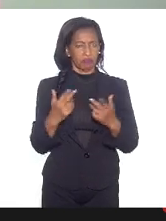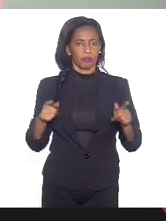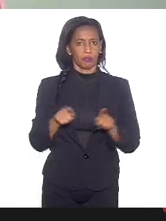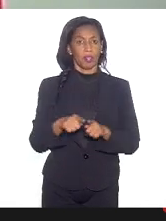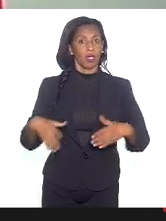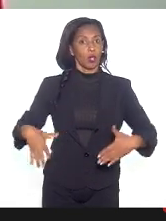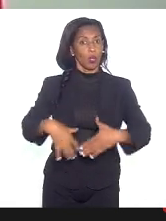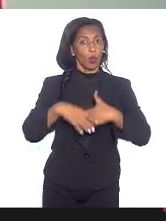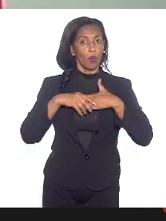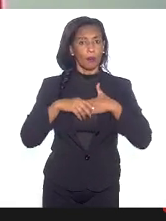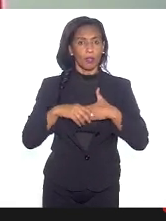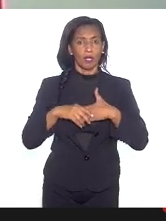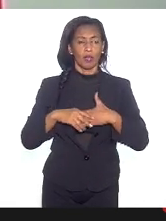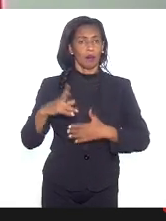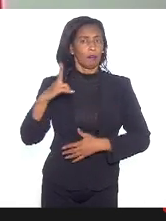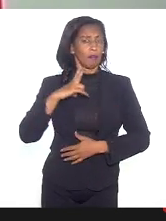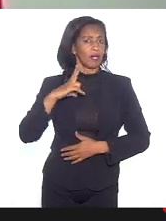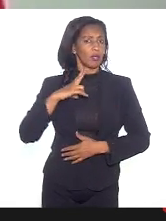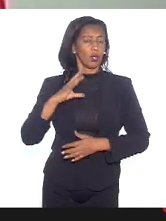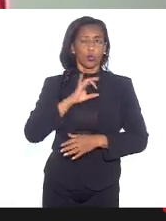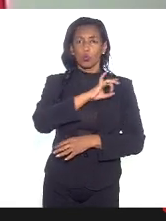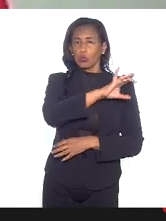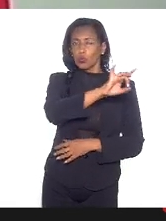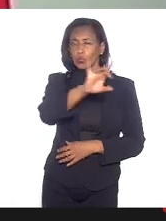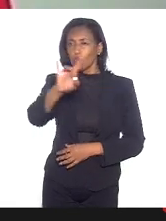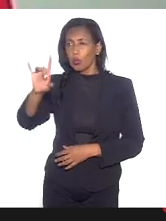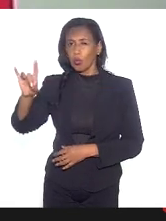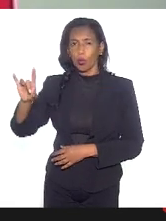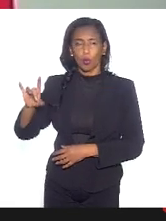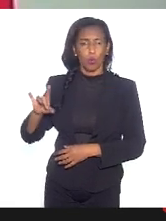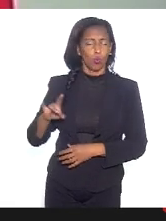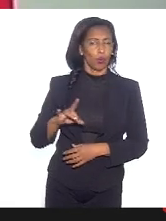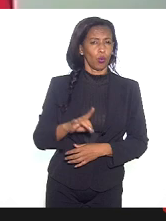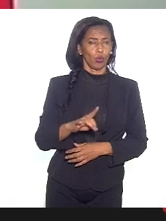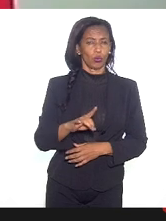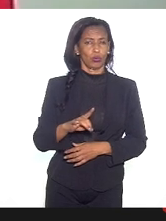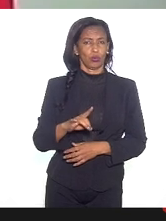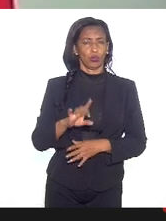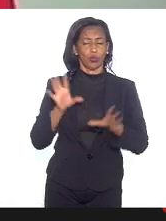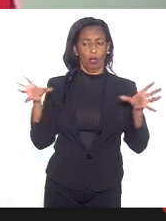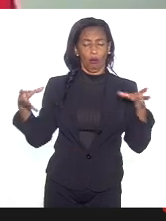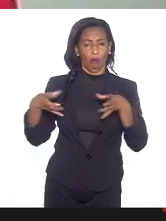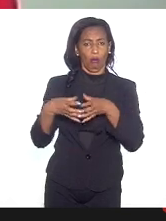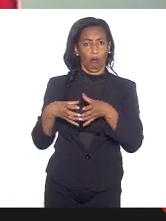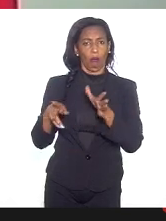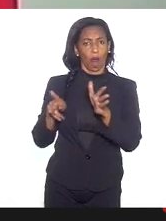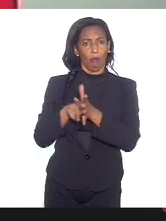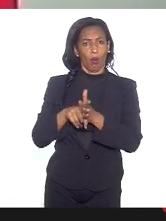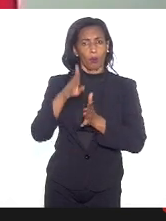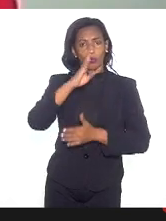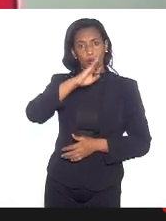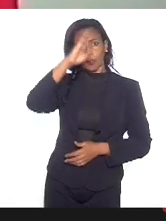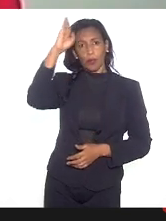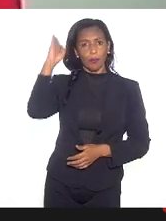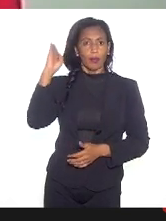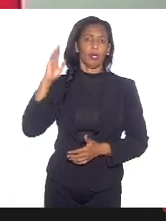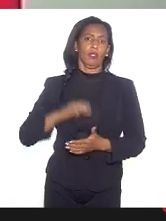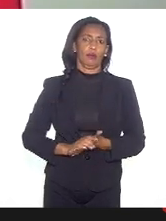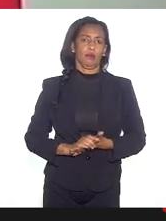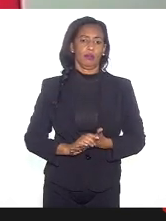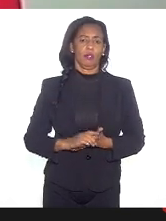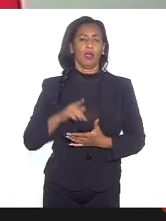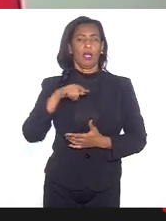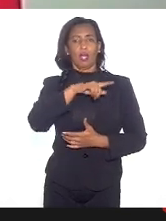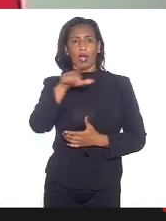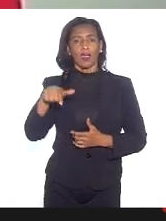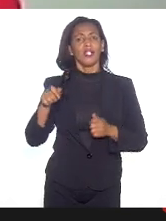aqui individualmente todos aqueles que representam o Corpo de Bombeiros, aqueles que